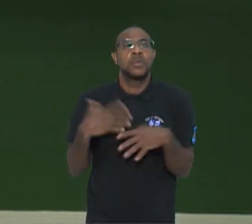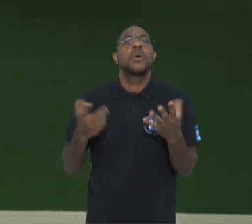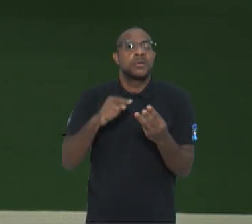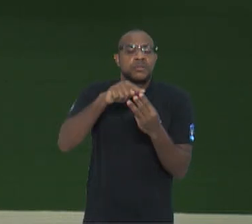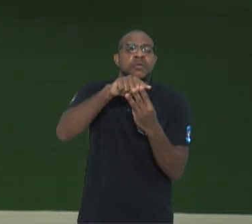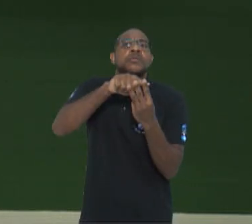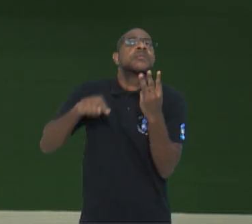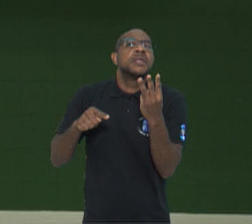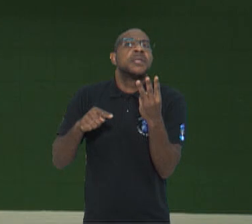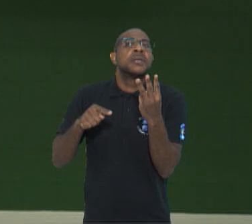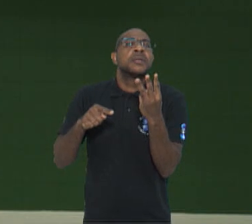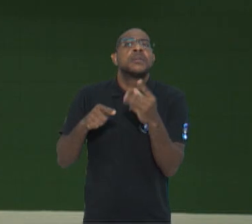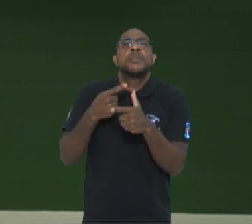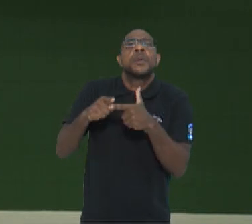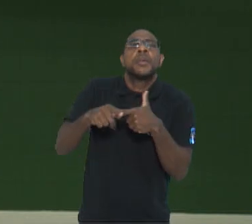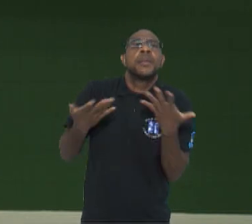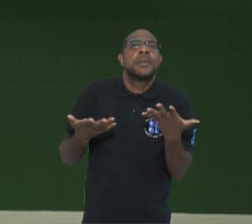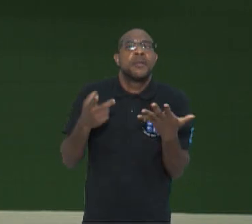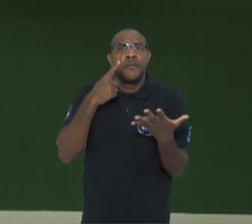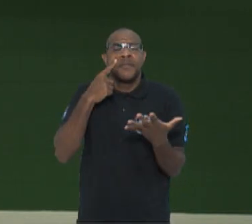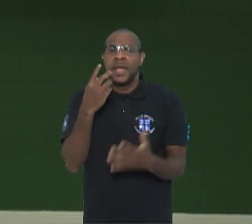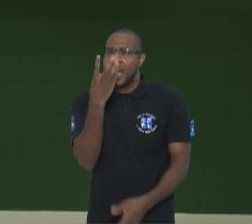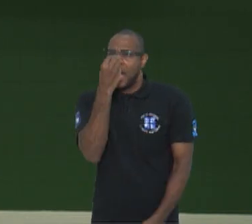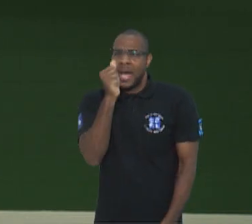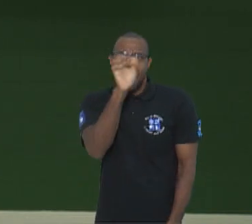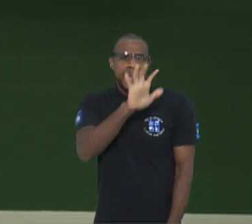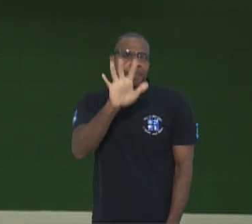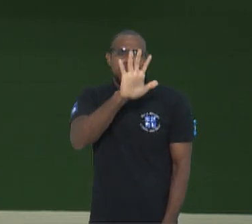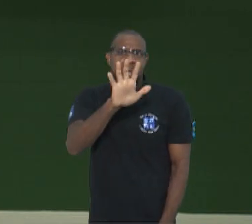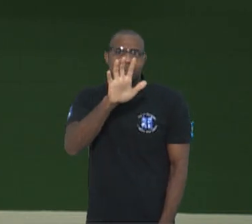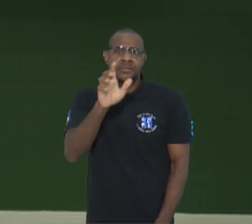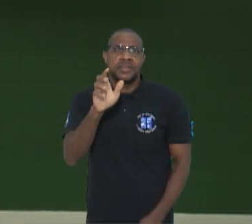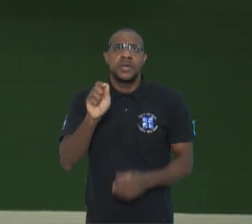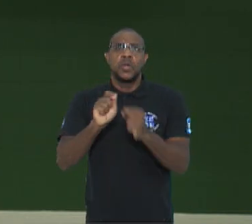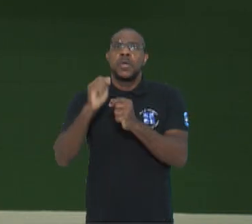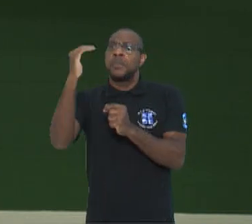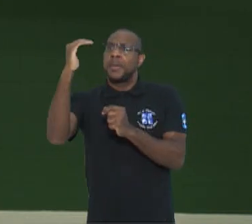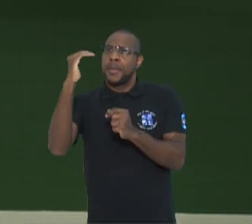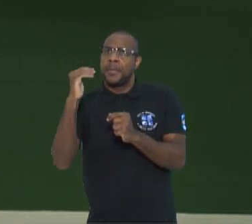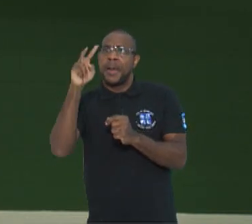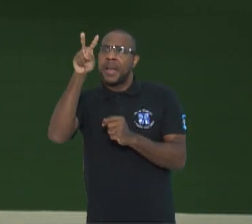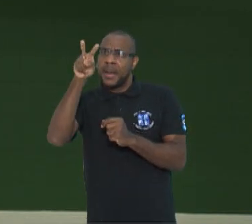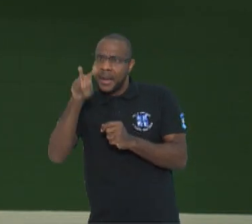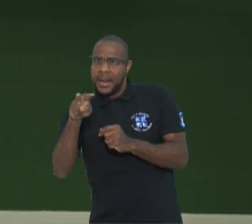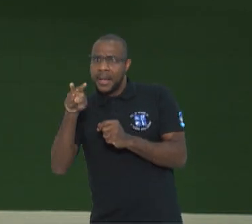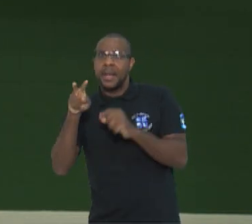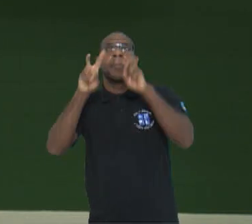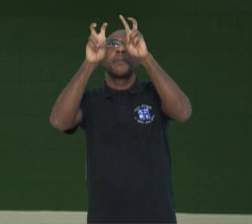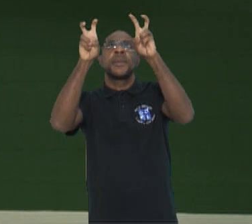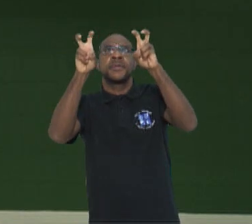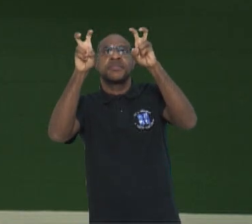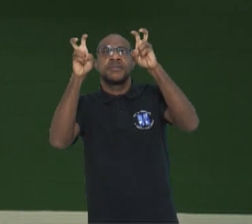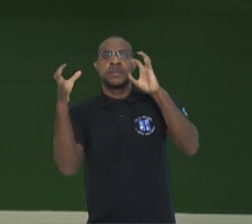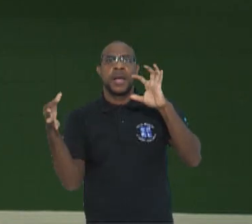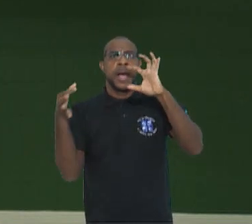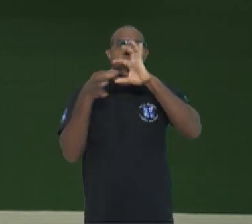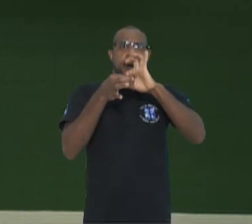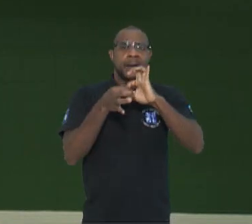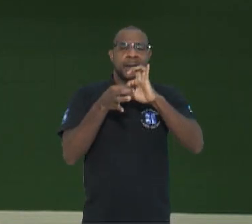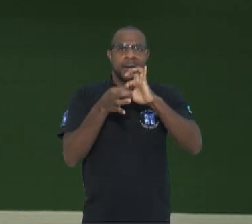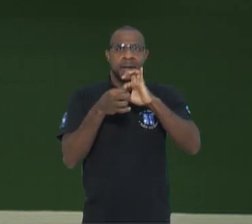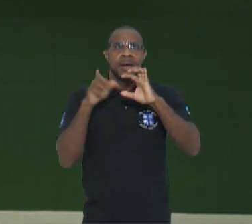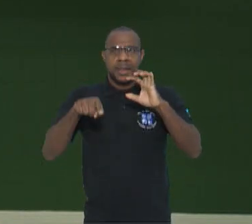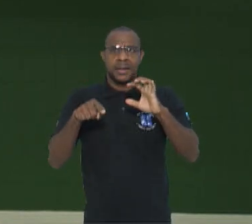Se nós aliarmos a imagem ao que está escrito, né? O título, digamos a manchete, e o que